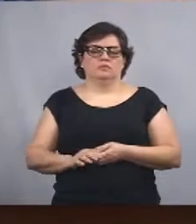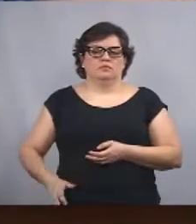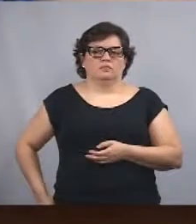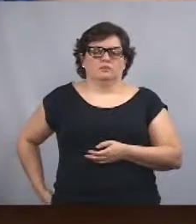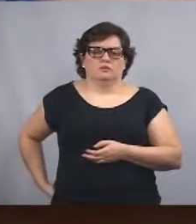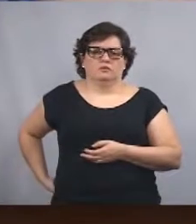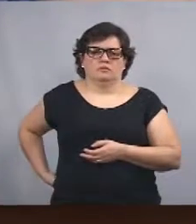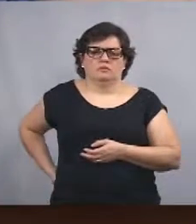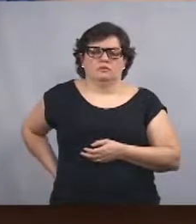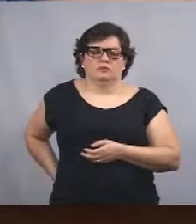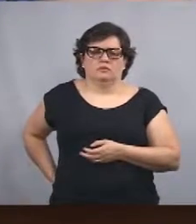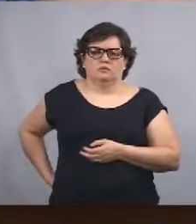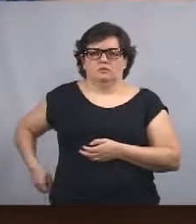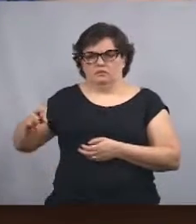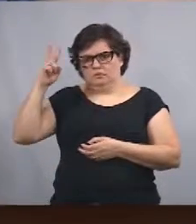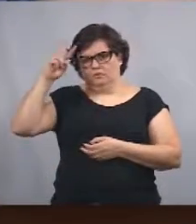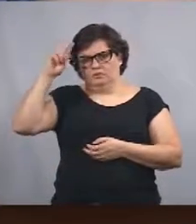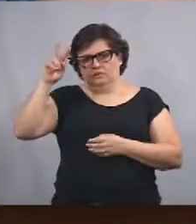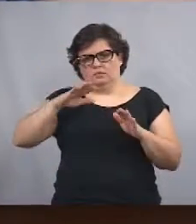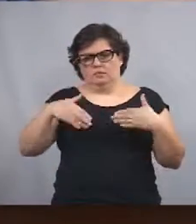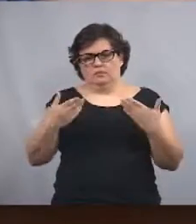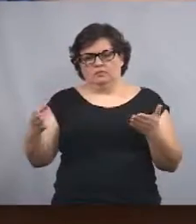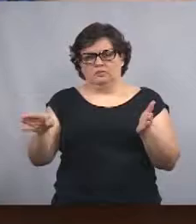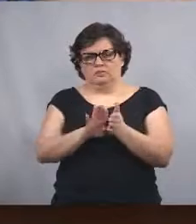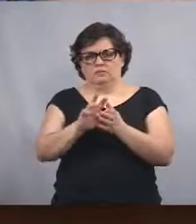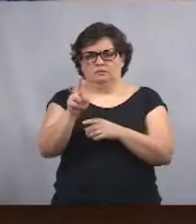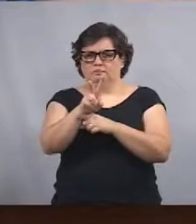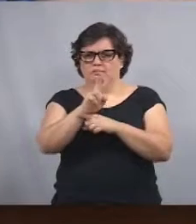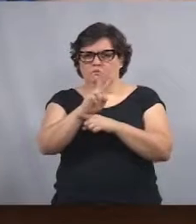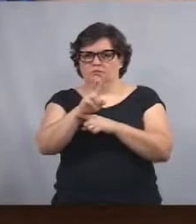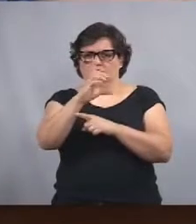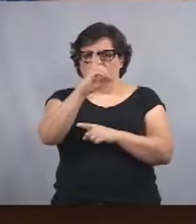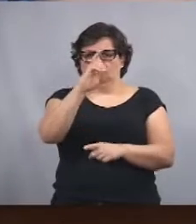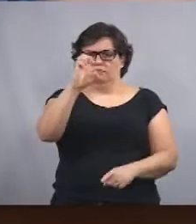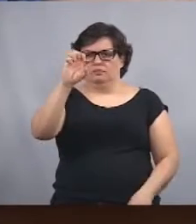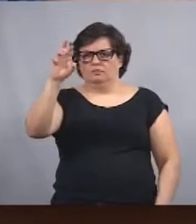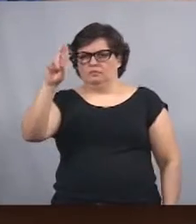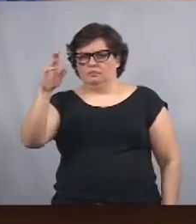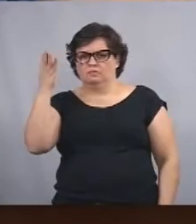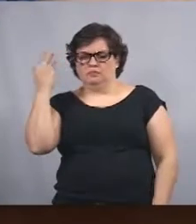o superintendente do DR na época,